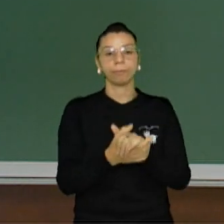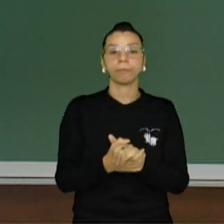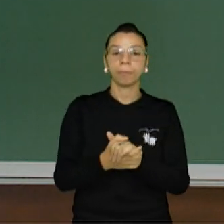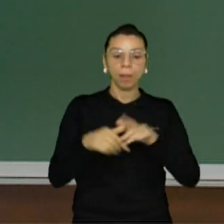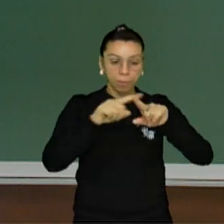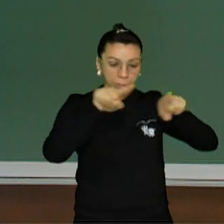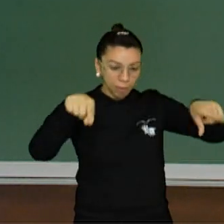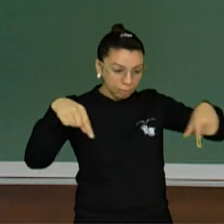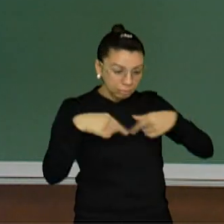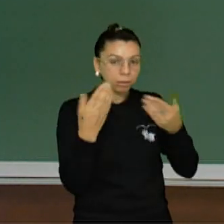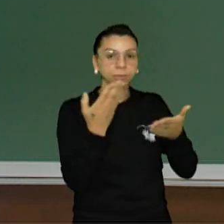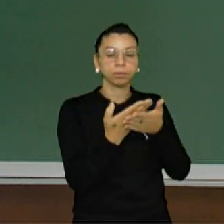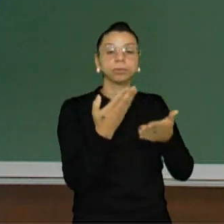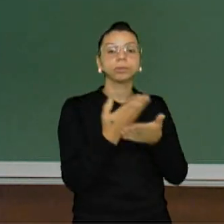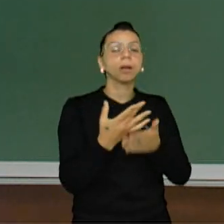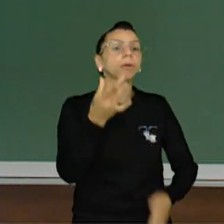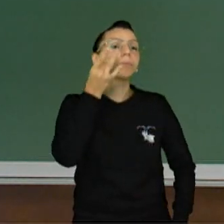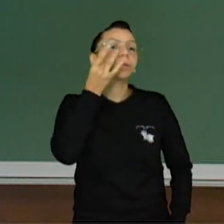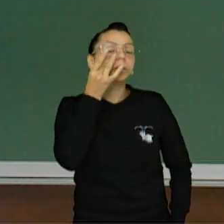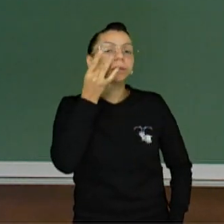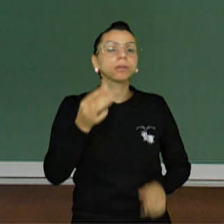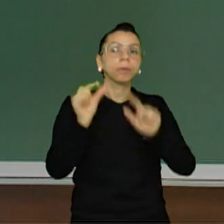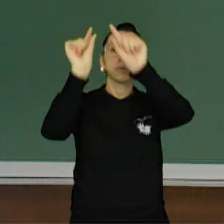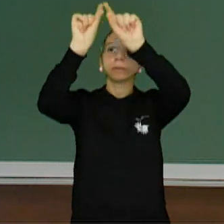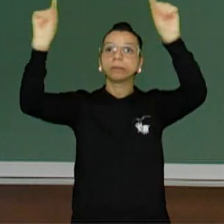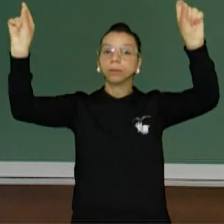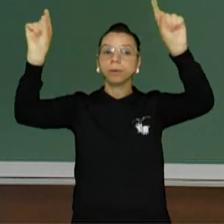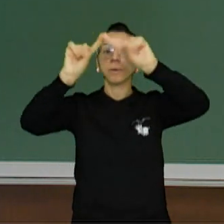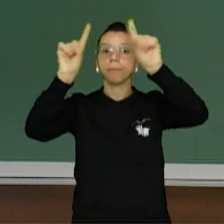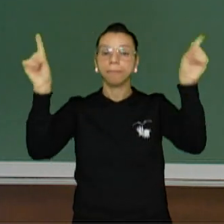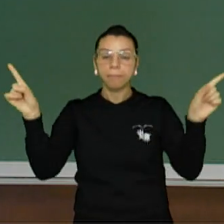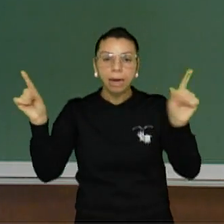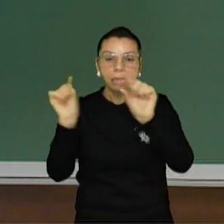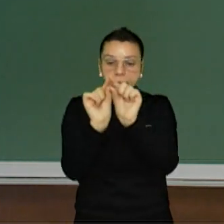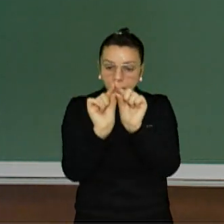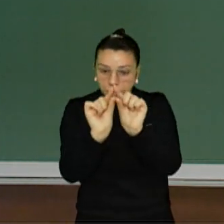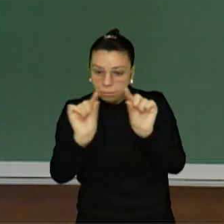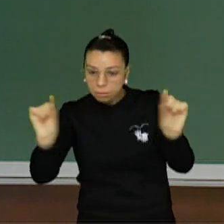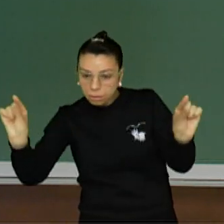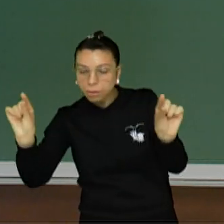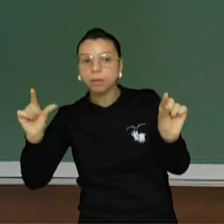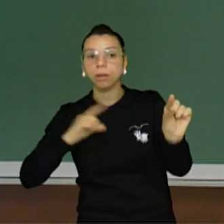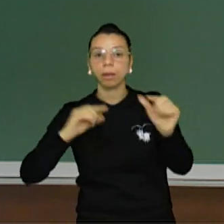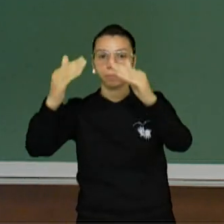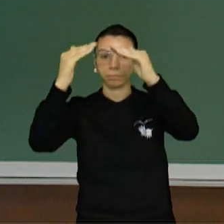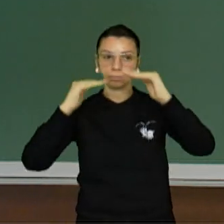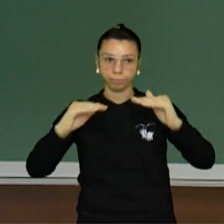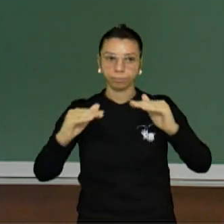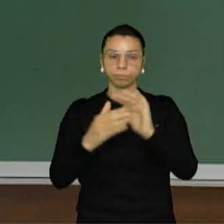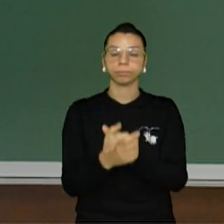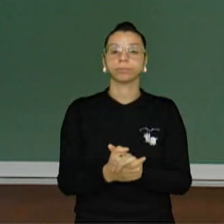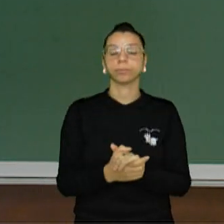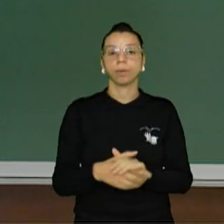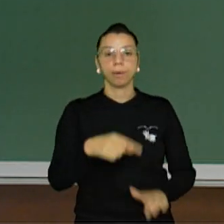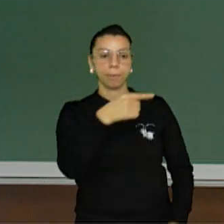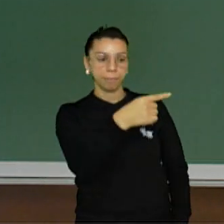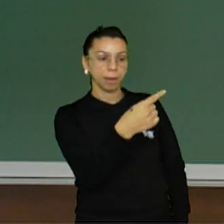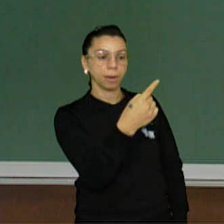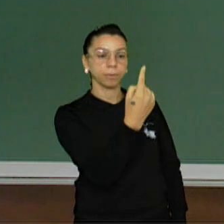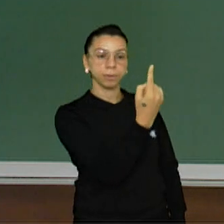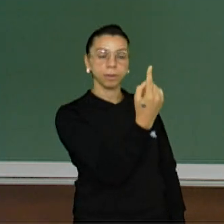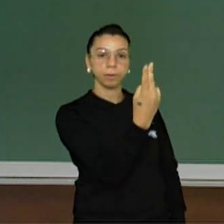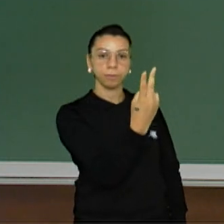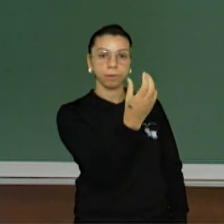presencial, a professora acaba colocando aqui em cima. Mas aqui na imagem a gente tem menos 126, né,